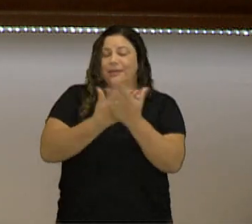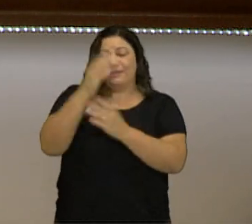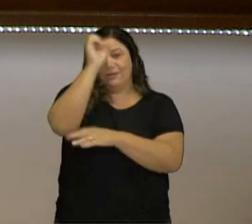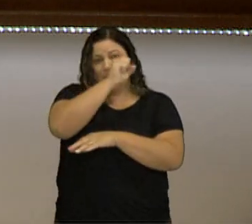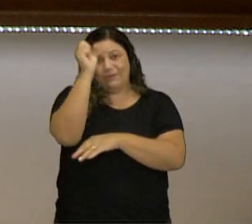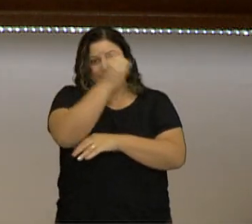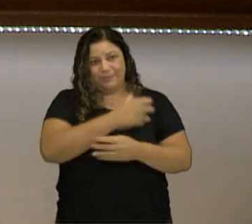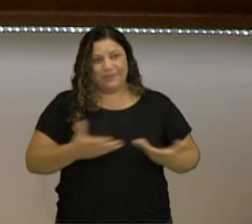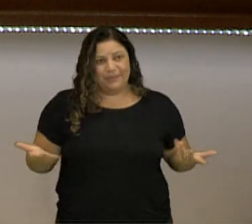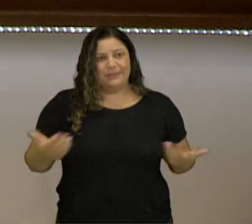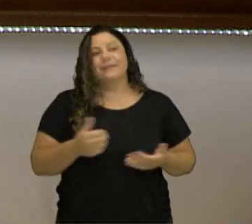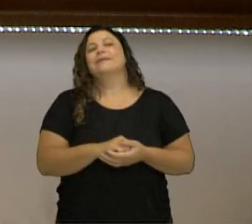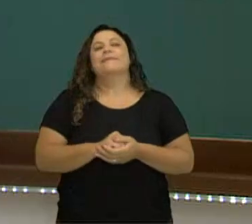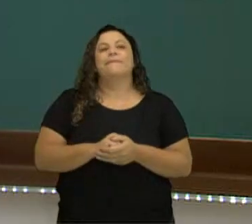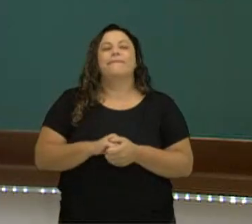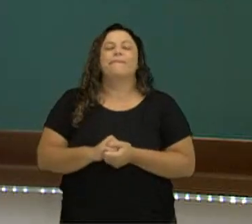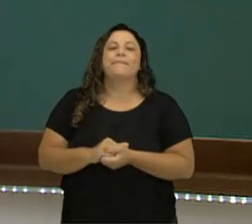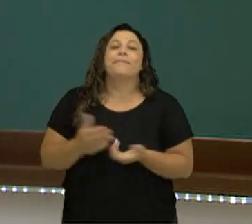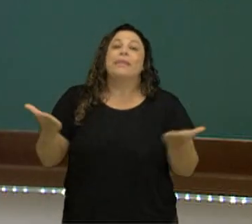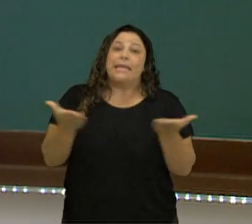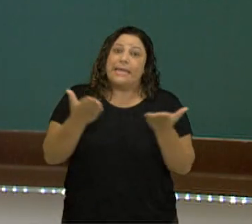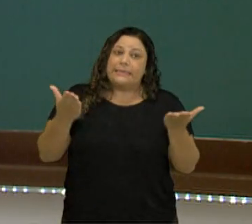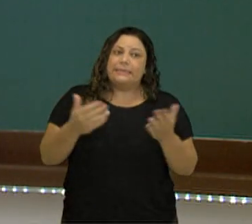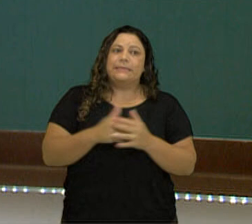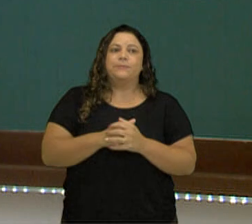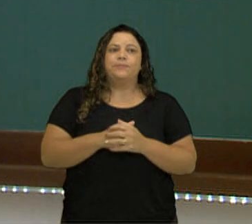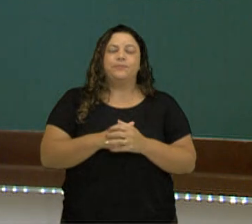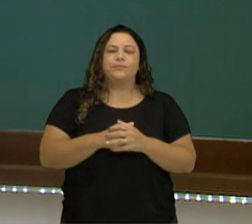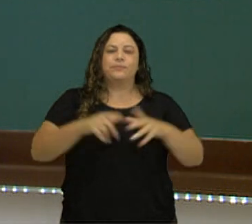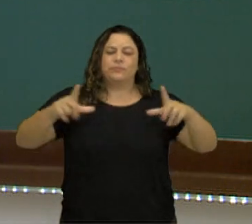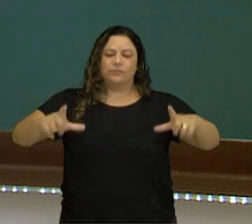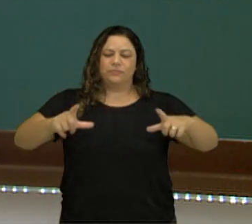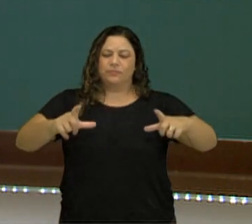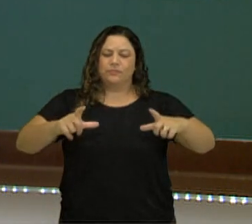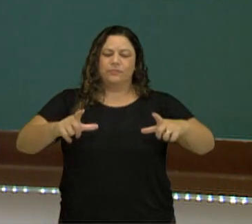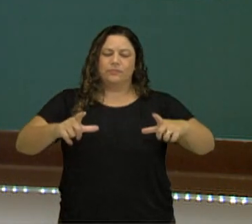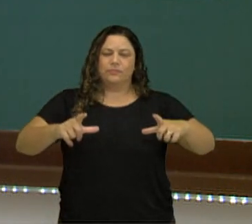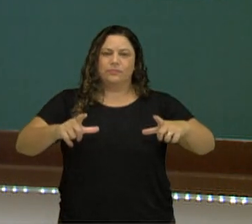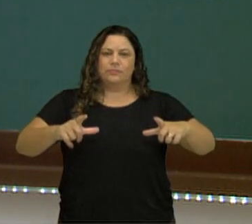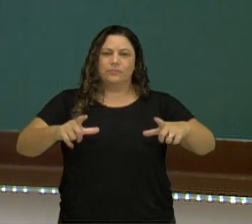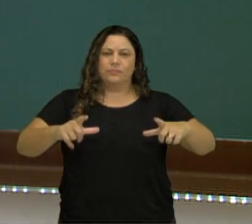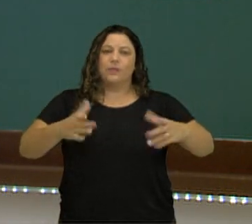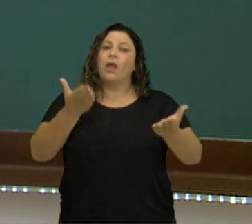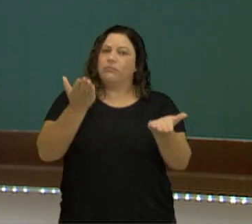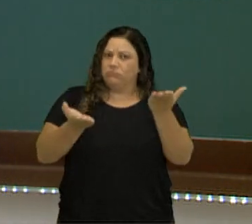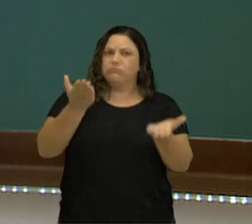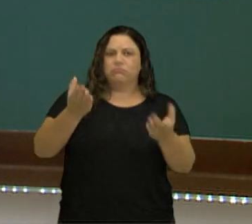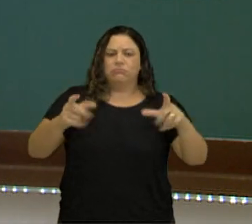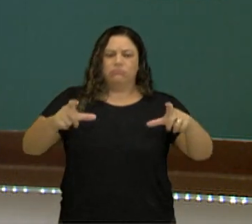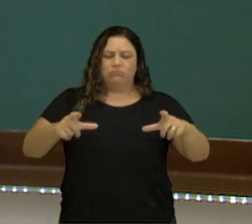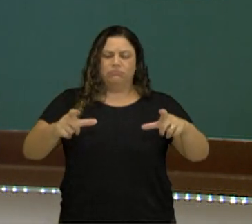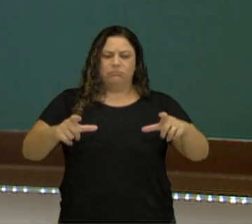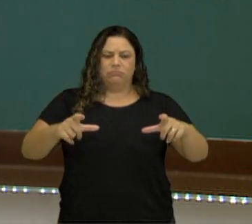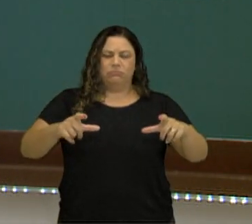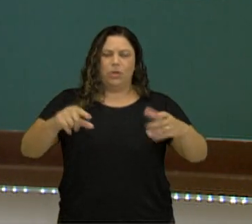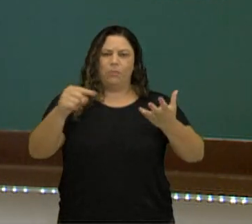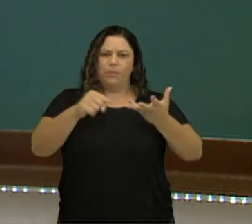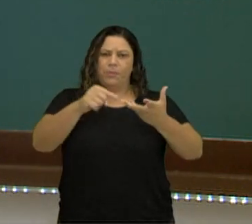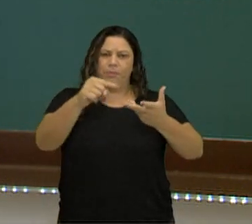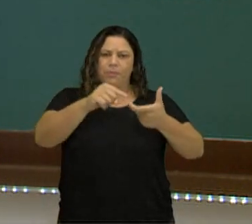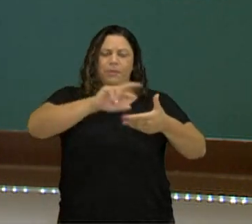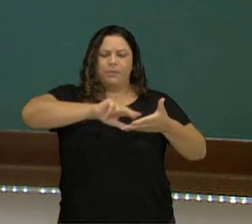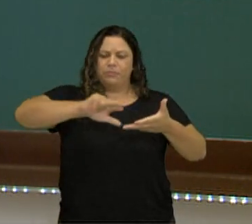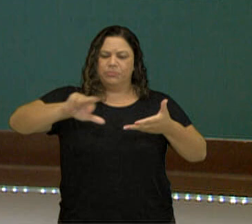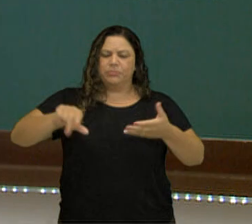Combinado? Muito bem. Pessoal, olha esse prato aqui, é um prato equilibrado, é um prato onde tem proteína, onde